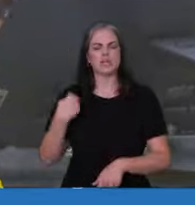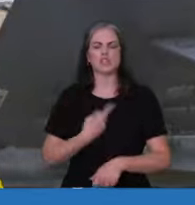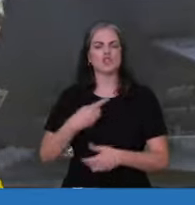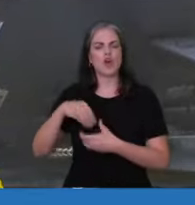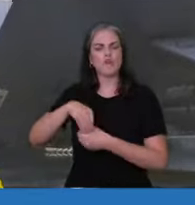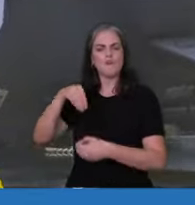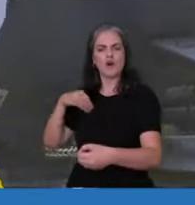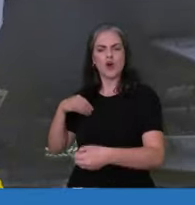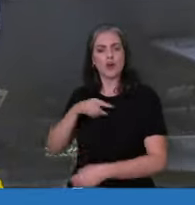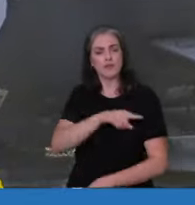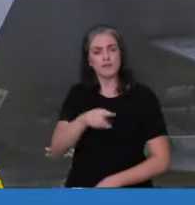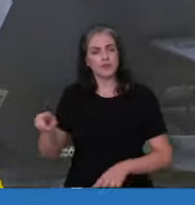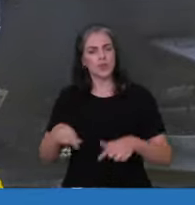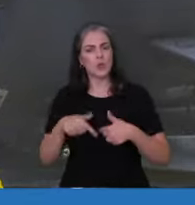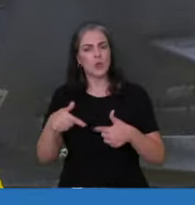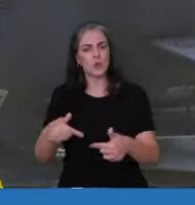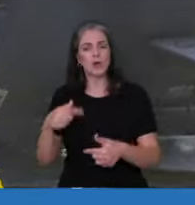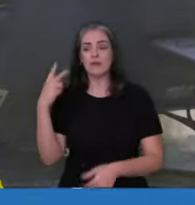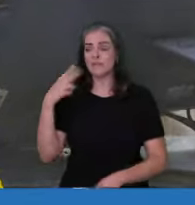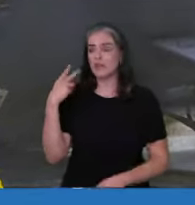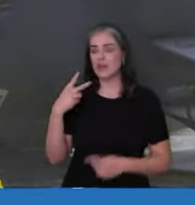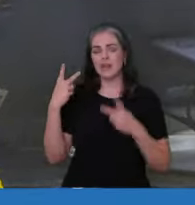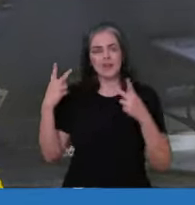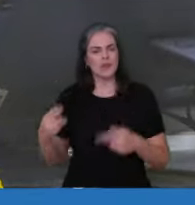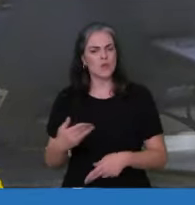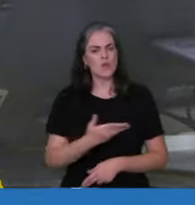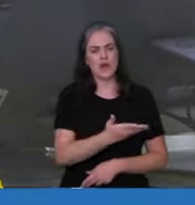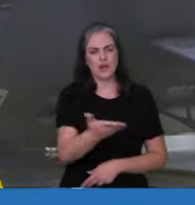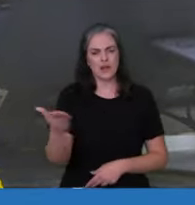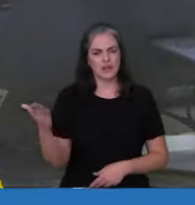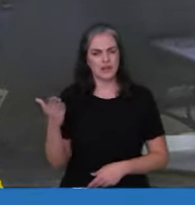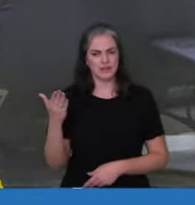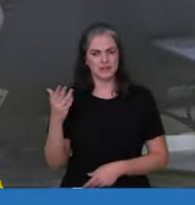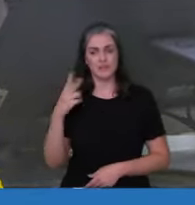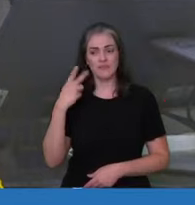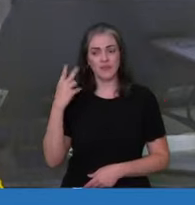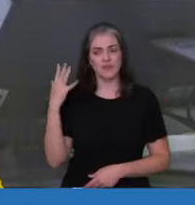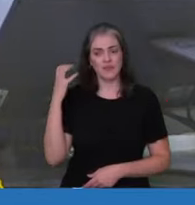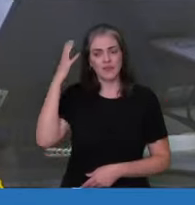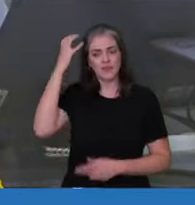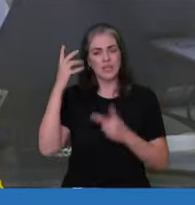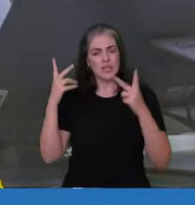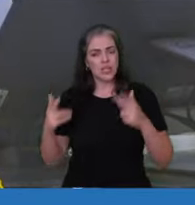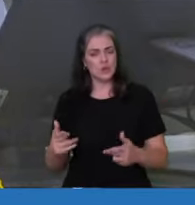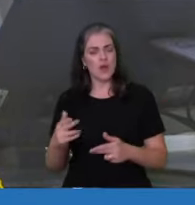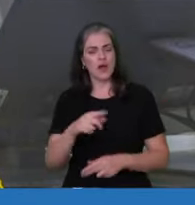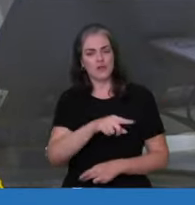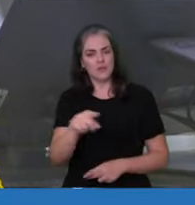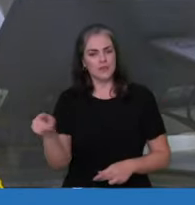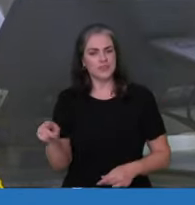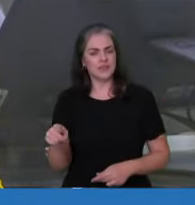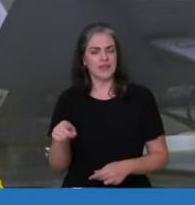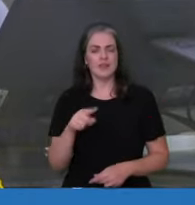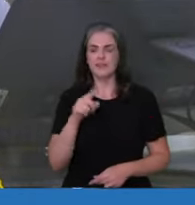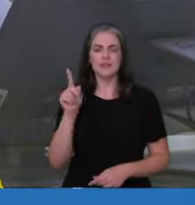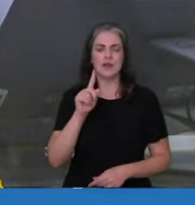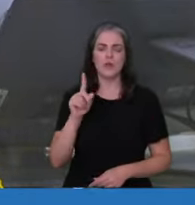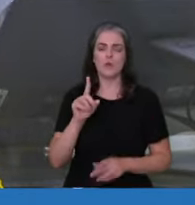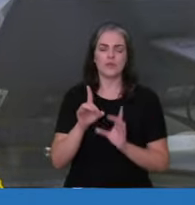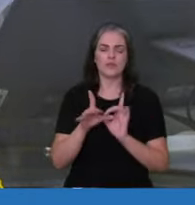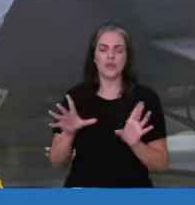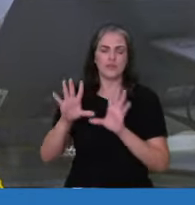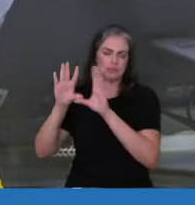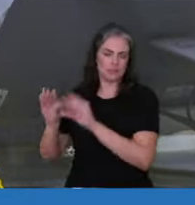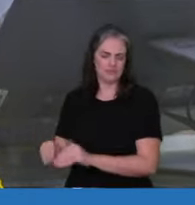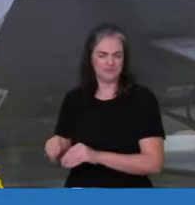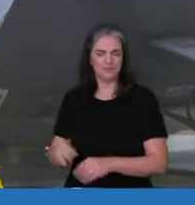vocês, Marielle é a voz de vocês, e vocês não permitiram que a voz de Marielle fosse calada. Defensora dos